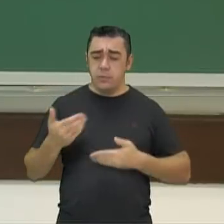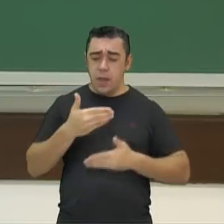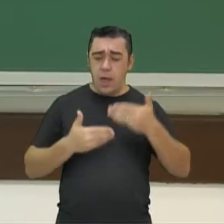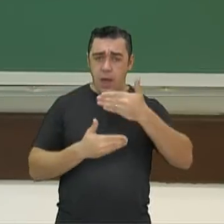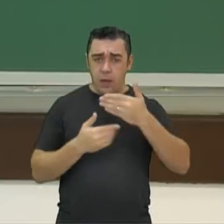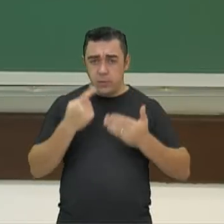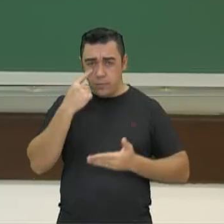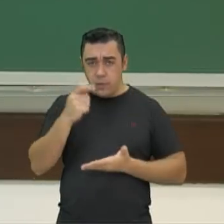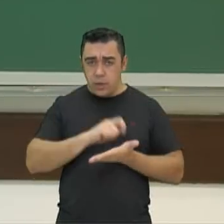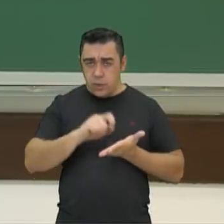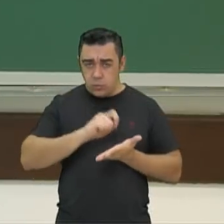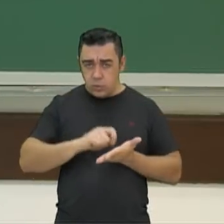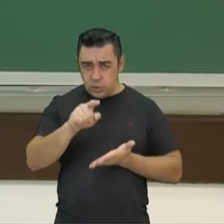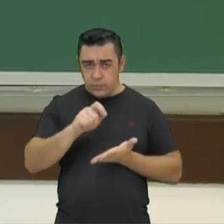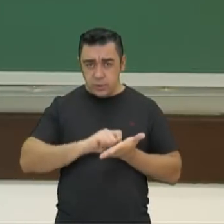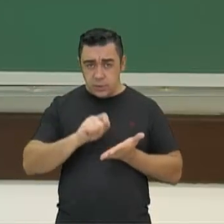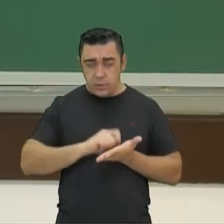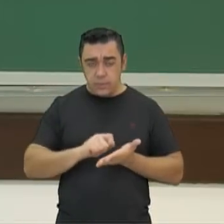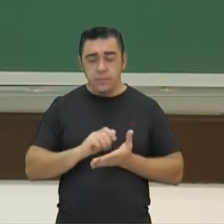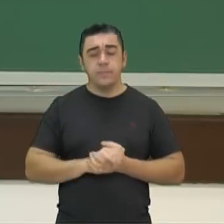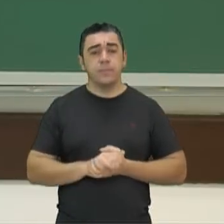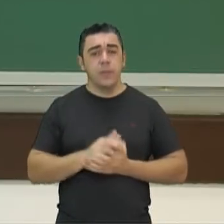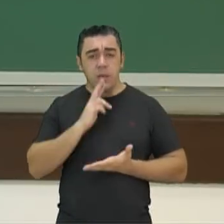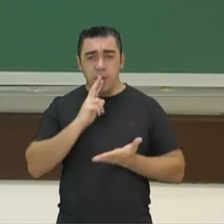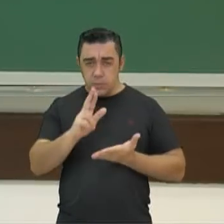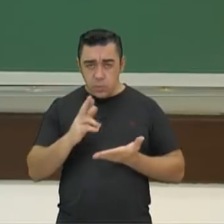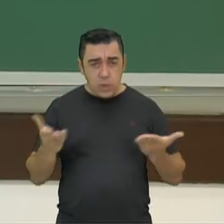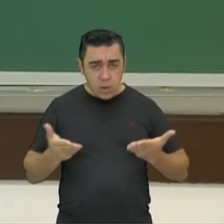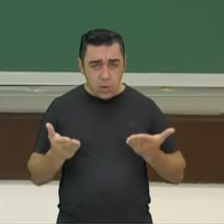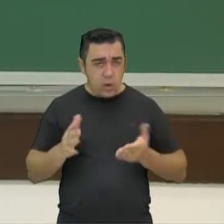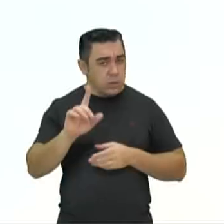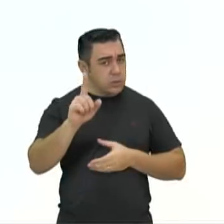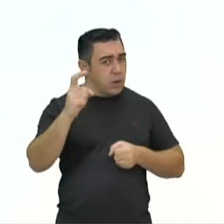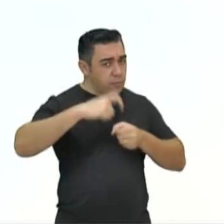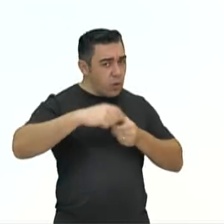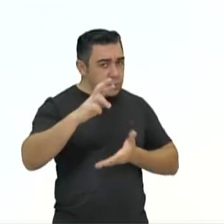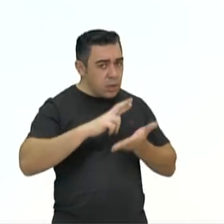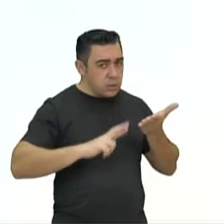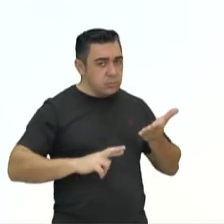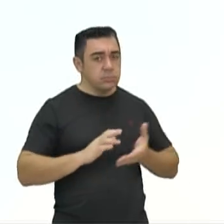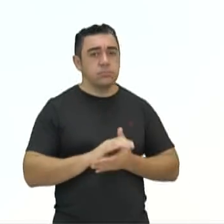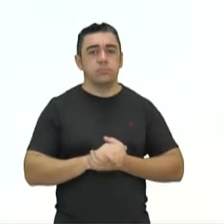tuas anotações aí, que eu acredito que você tenha anotado. E responda essa questão, a gente já volta com a resposta para você.